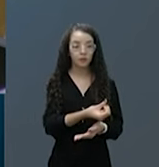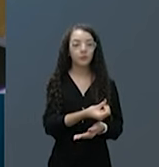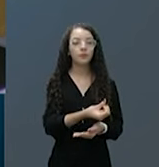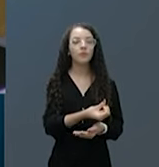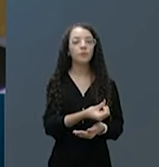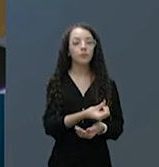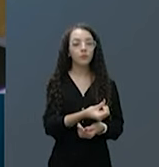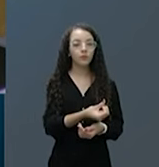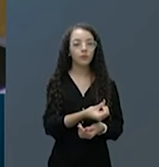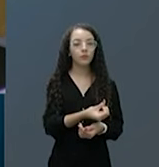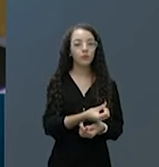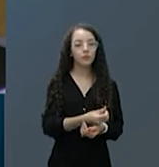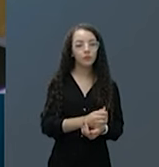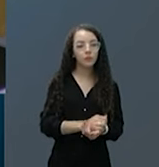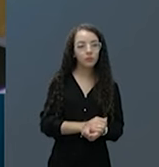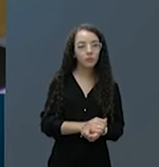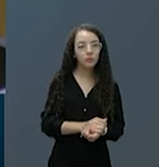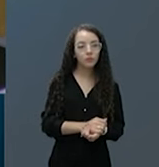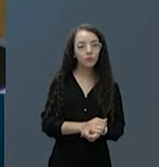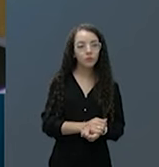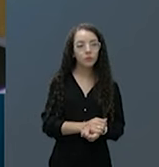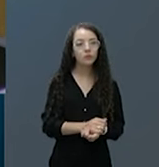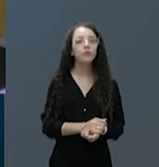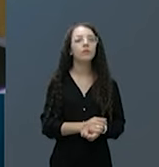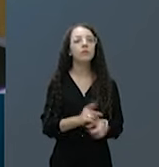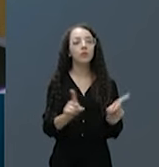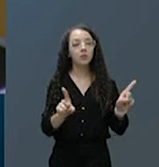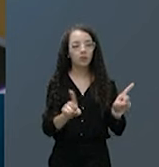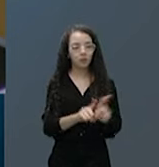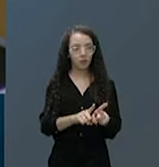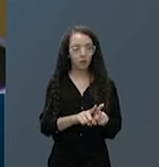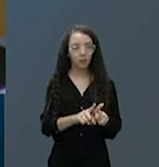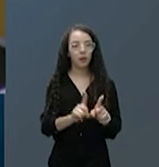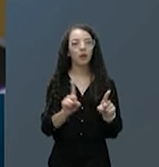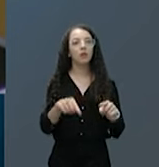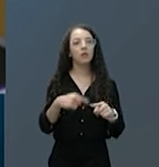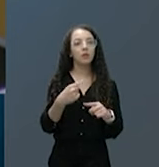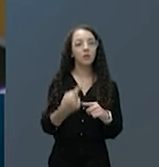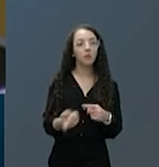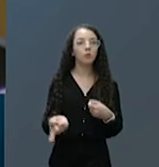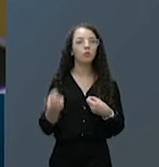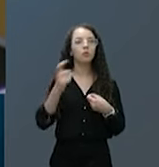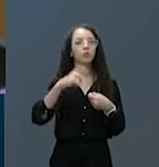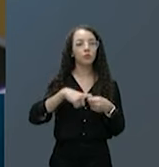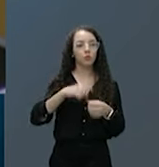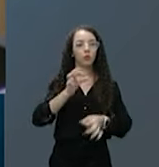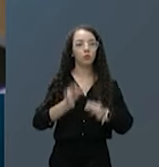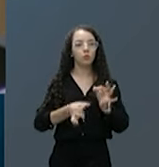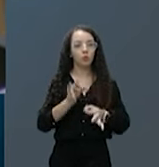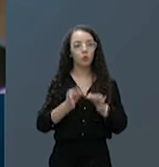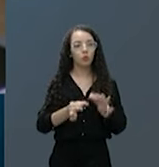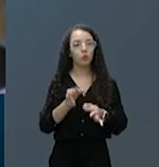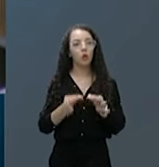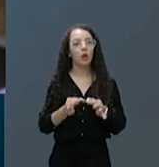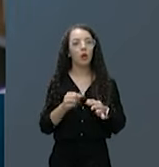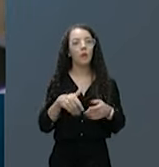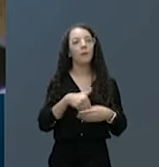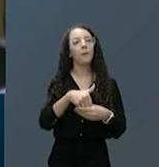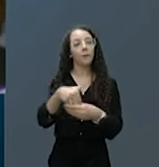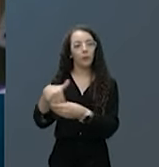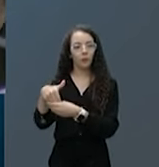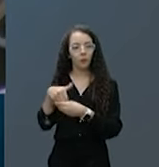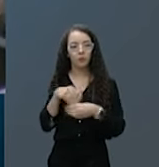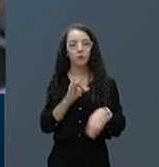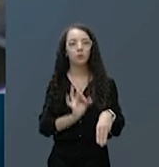neste, também, após retomado o julgamento, após o voto do ministro Og Fernandes, retificando em